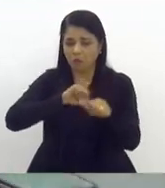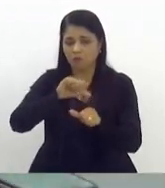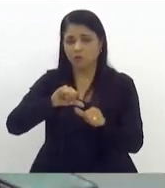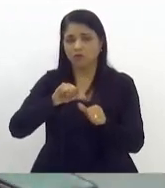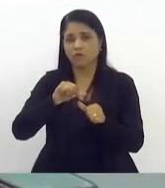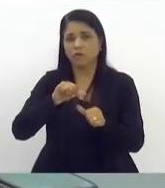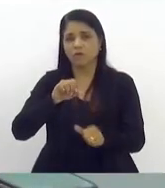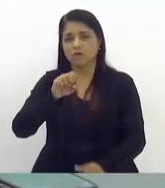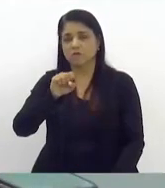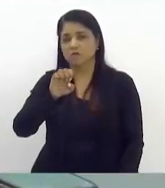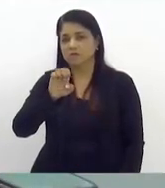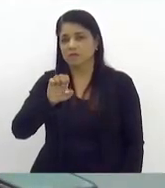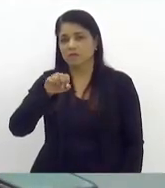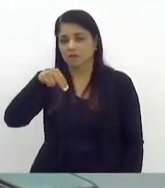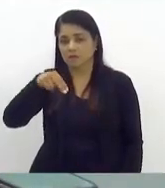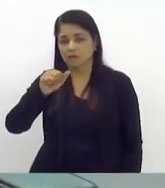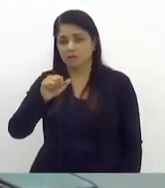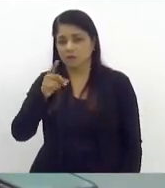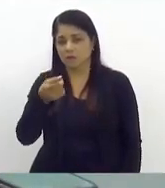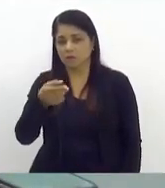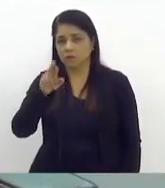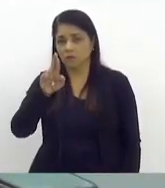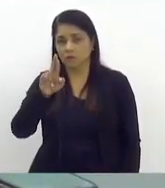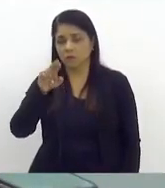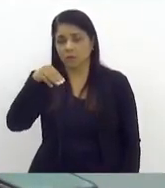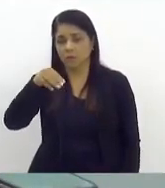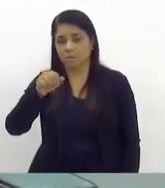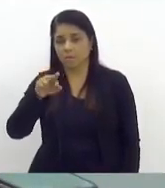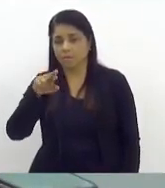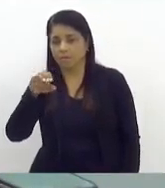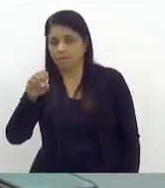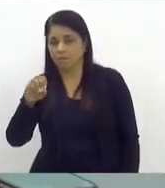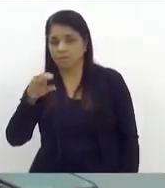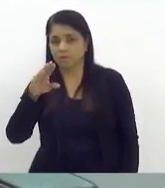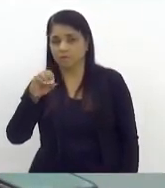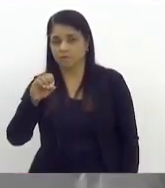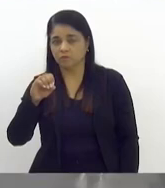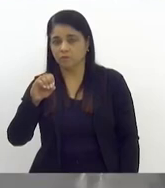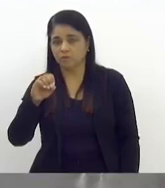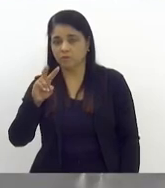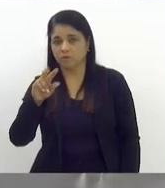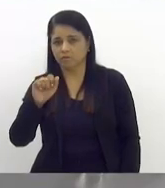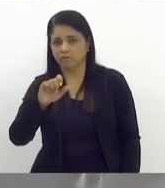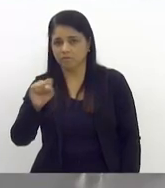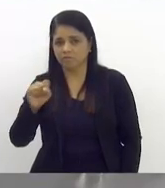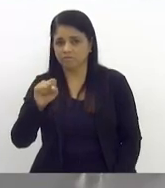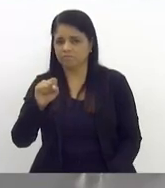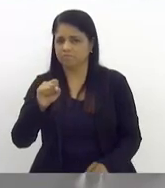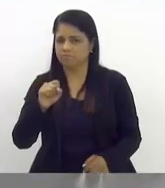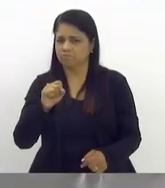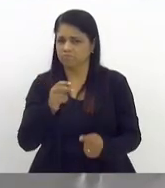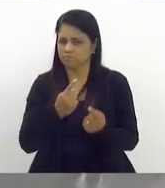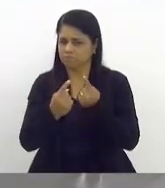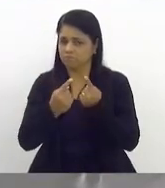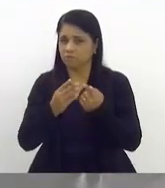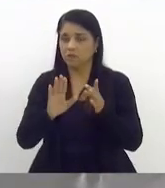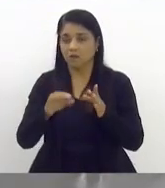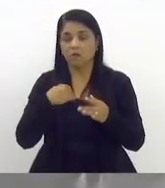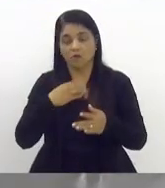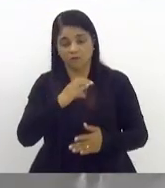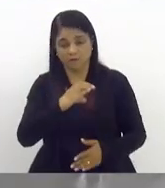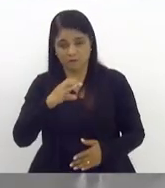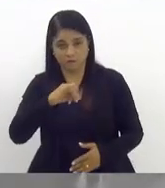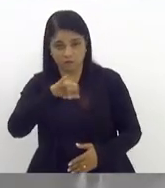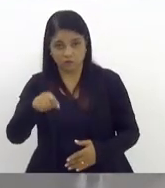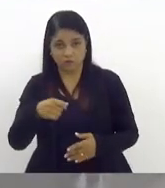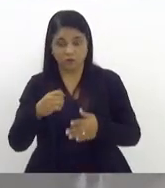Eu acho que foi a União que deu... Me permite só uma curiosidade aqui levantada pela assessoria da CCJ. O futuro viaduto